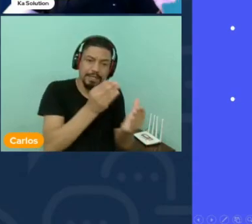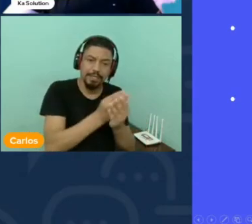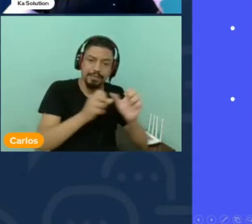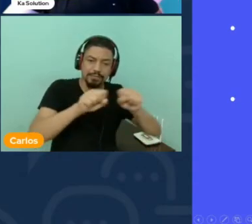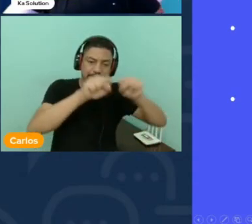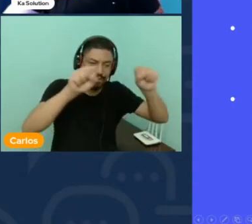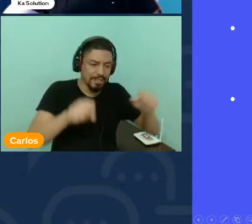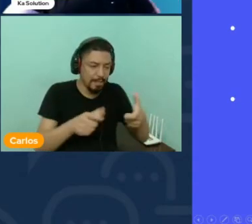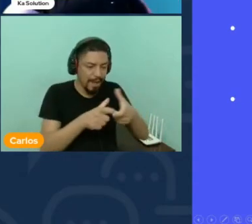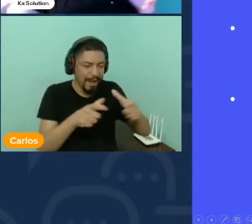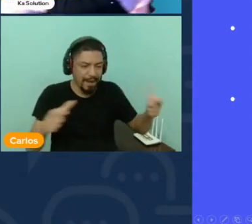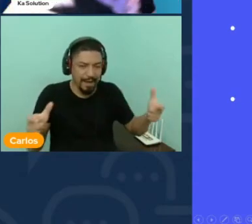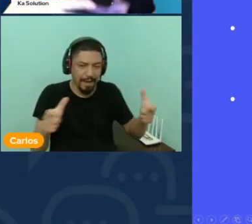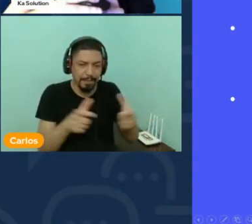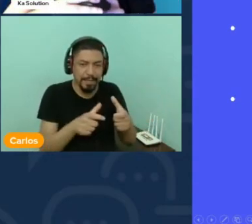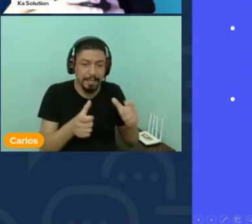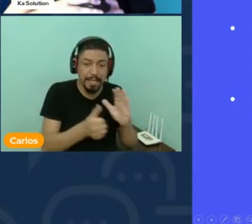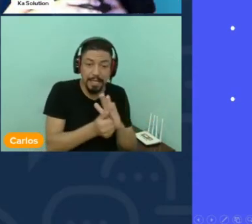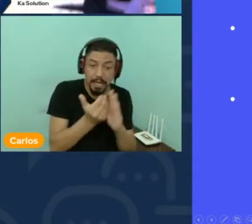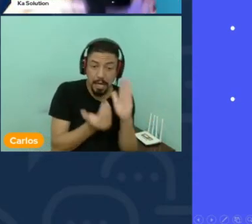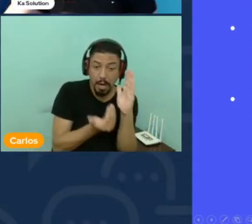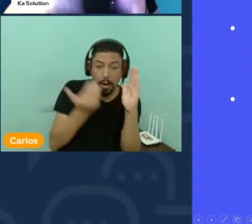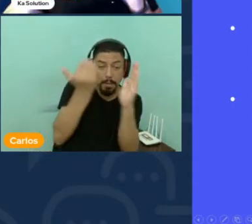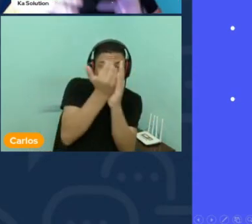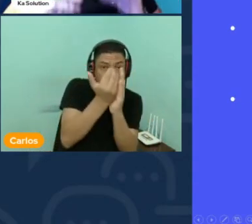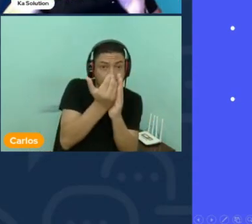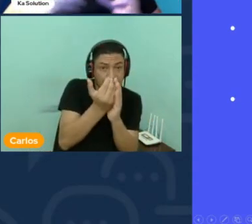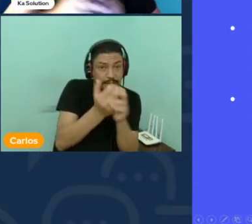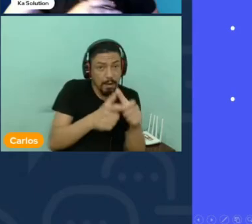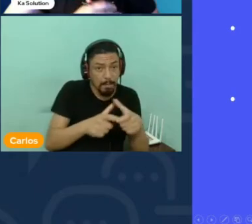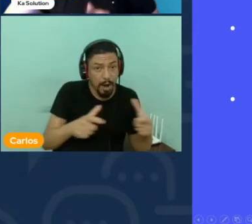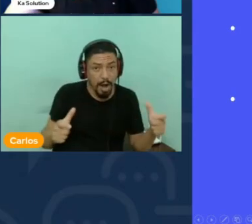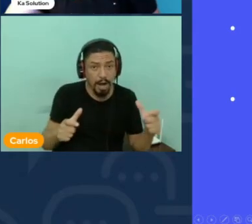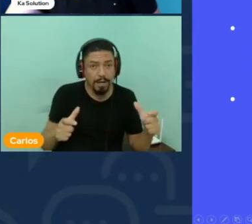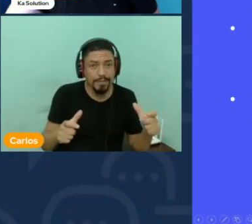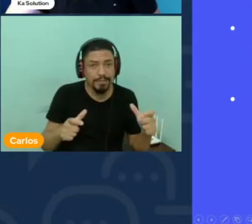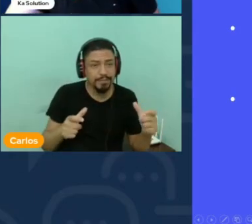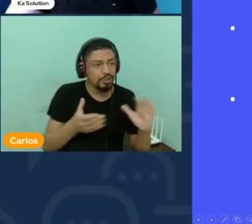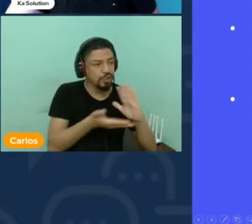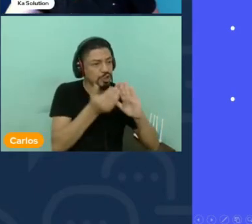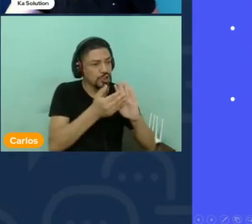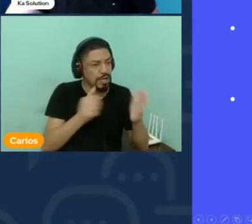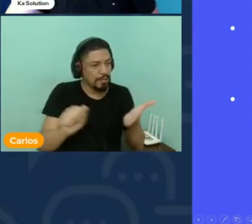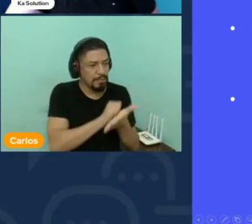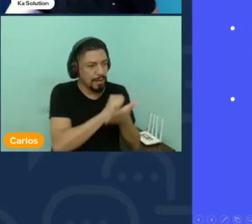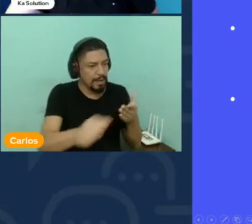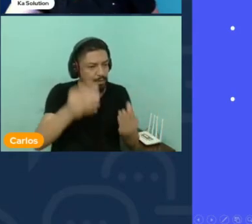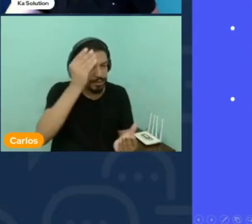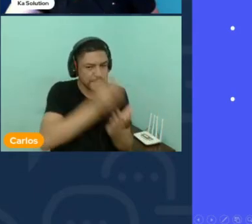com a minha demanda e ele também diminui se eu tirar arquivos ali desse repositório.